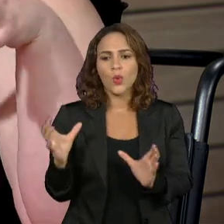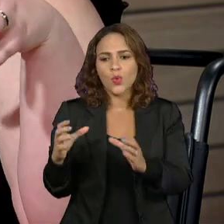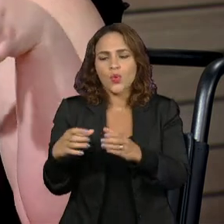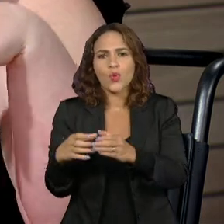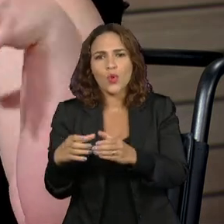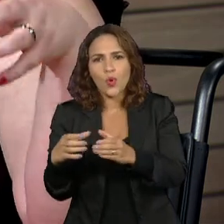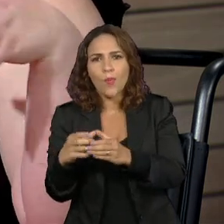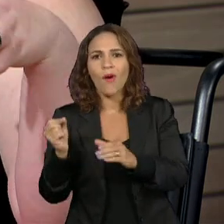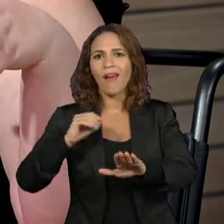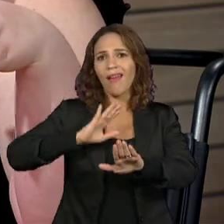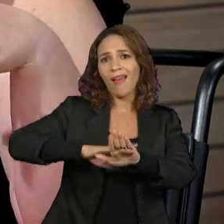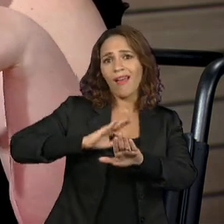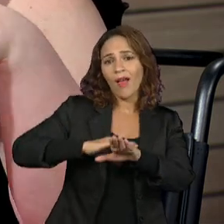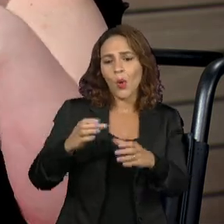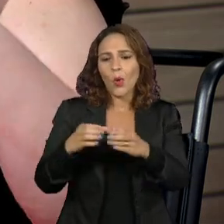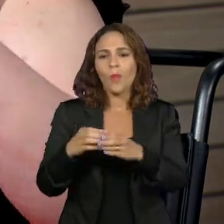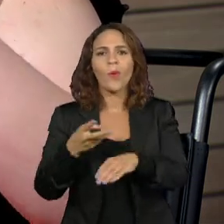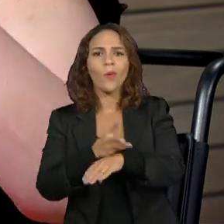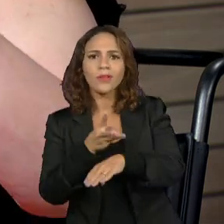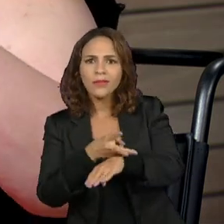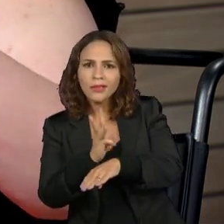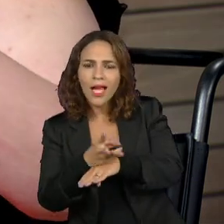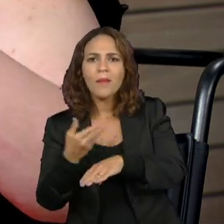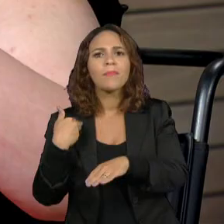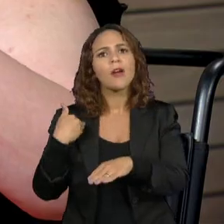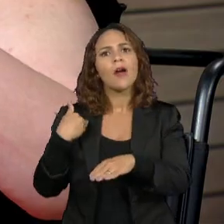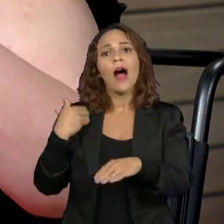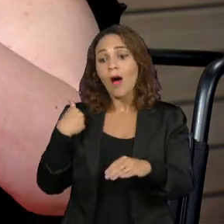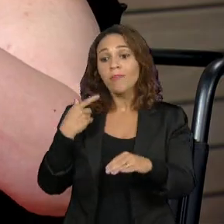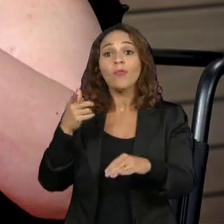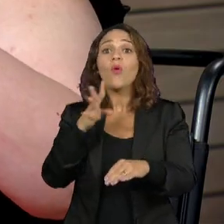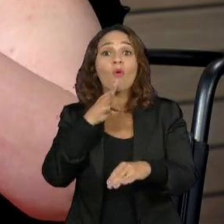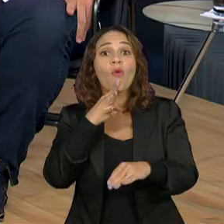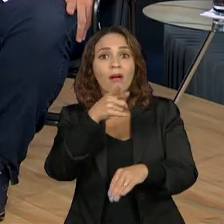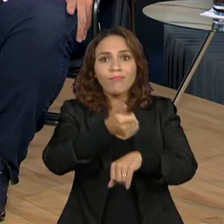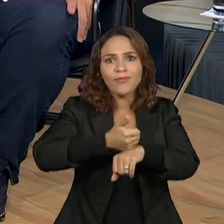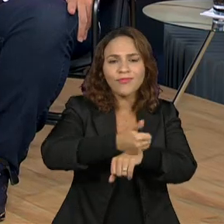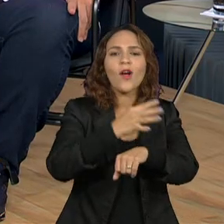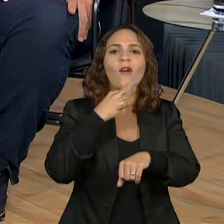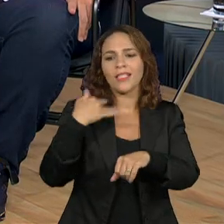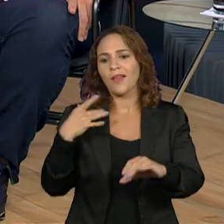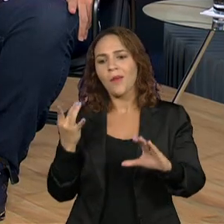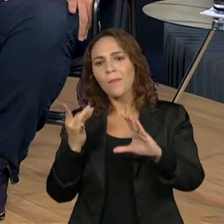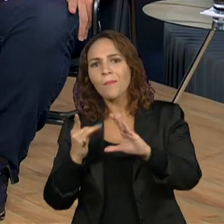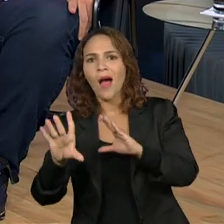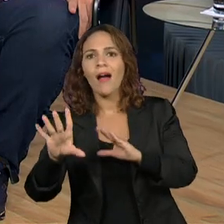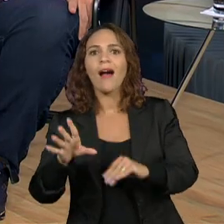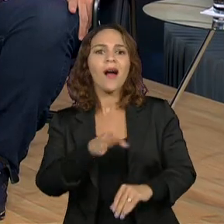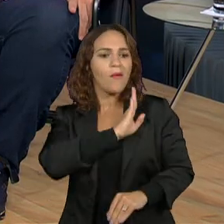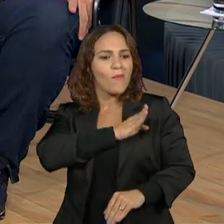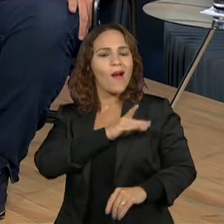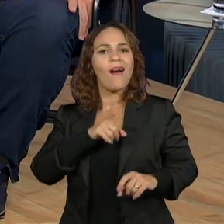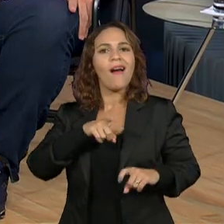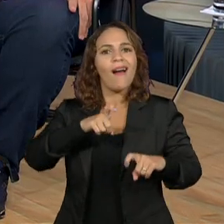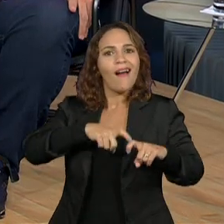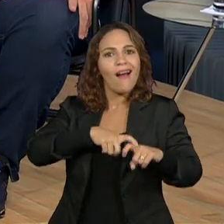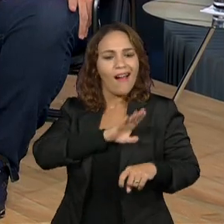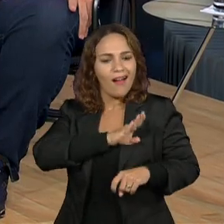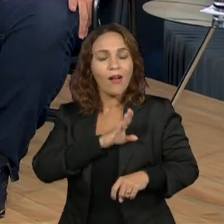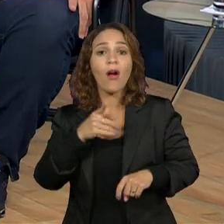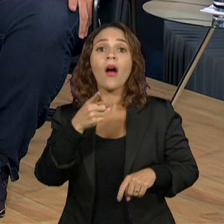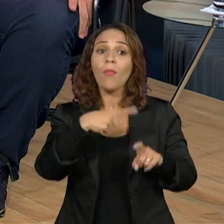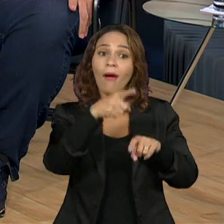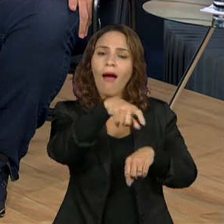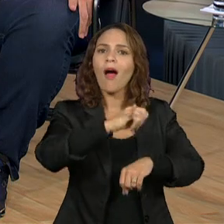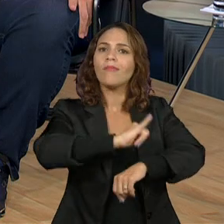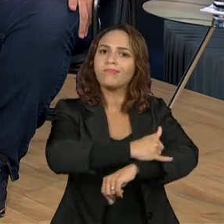nos bastidores, um grupo no WhatsApp, onde a gente trocava profissionais, tipo assim, você conhece um cardiologista para eu indicar para o meu paciente, porque ele é gordo, ele